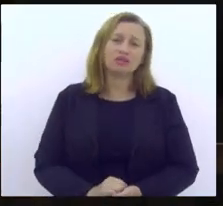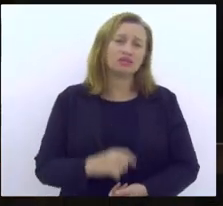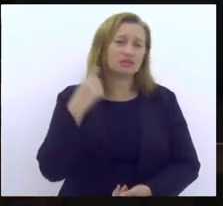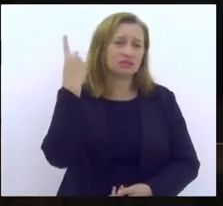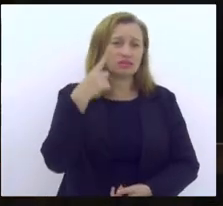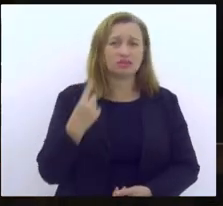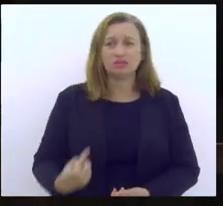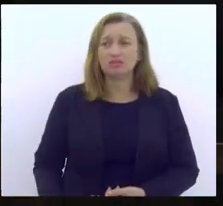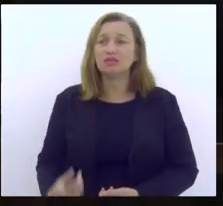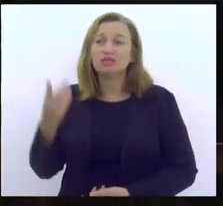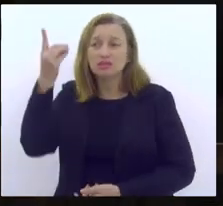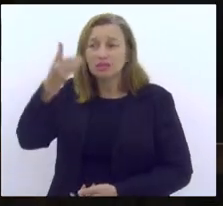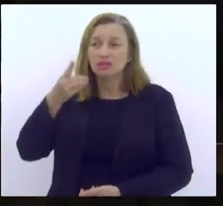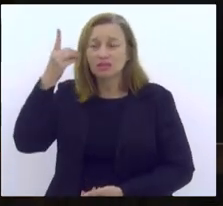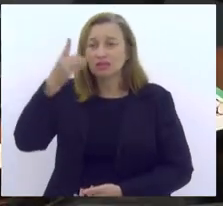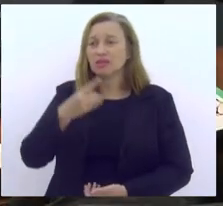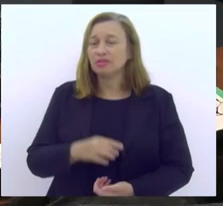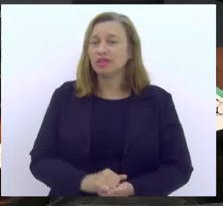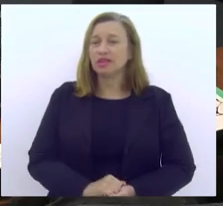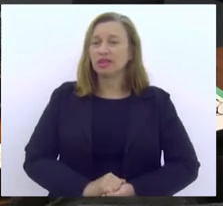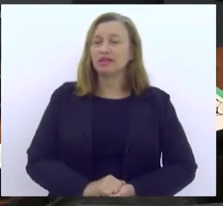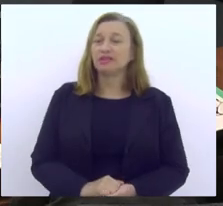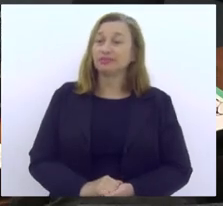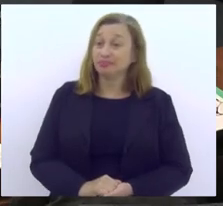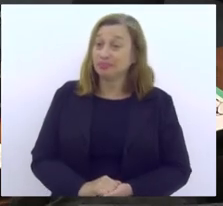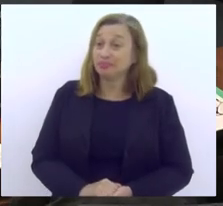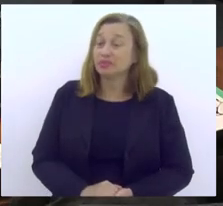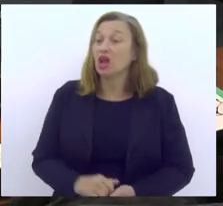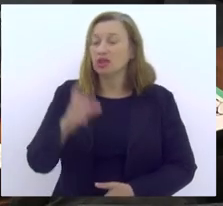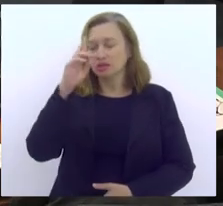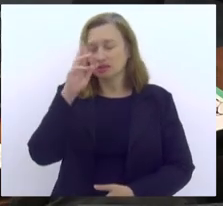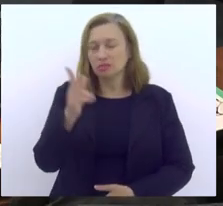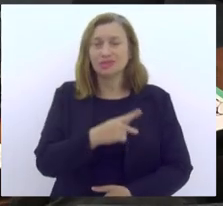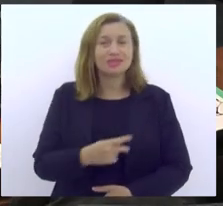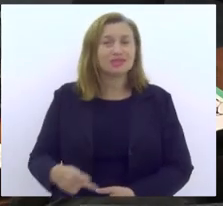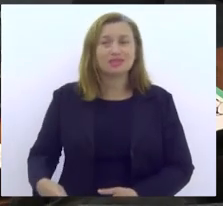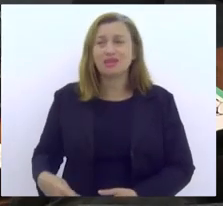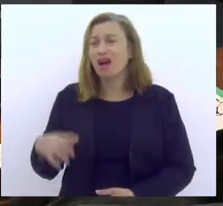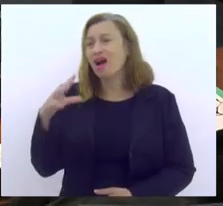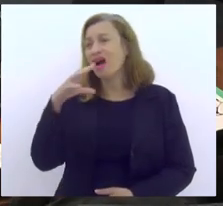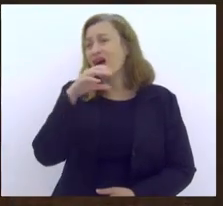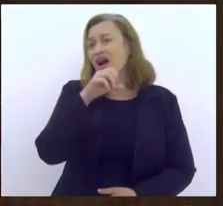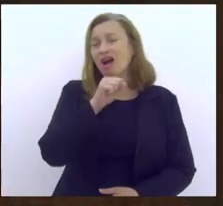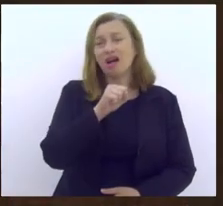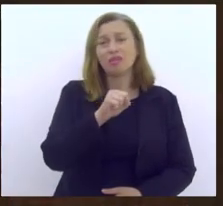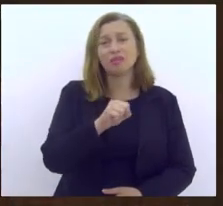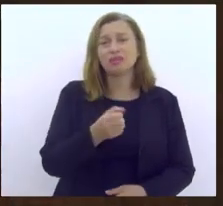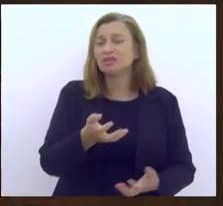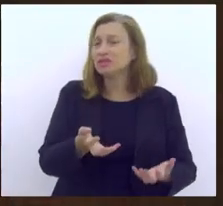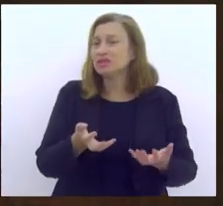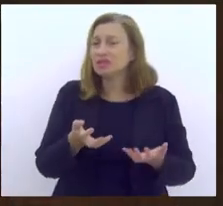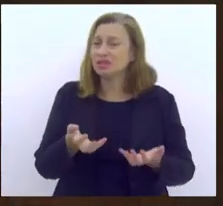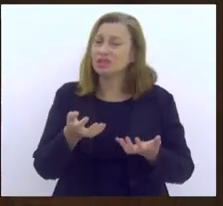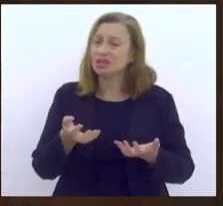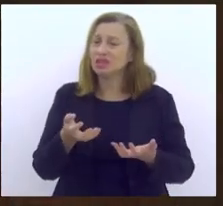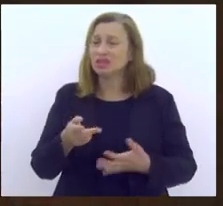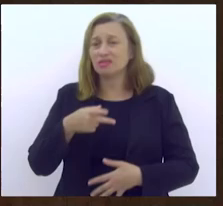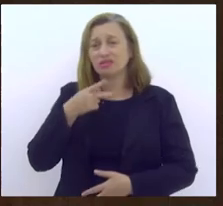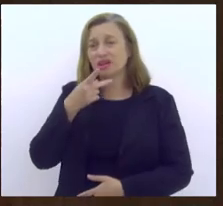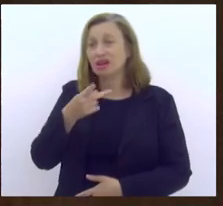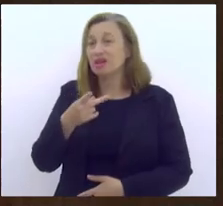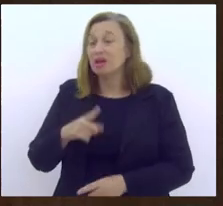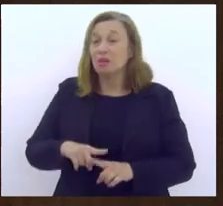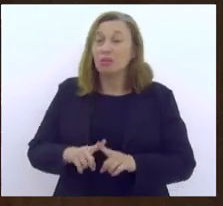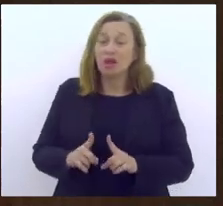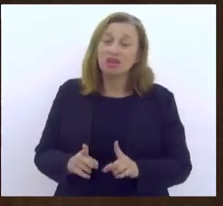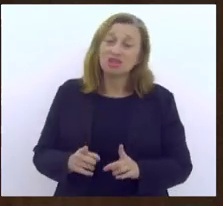Dani Balbi, por favor. Presidente, muito rapidamente, queria tentar ser econômica na minha fala, mas diante